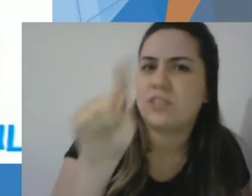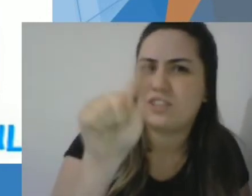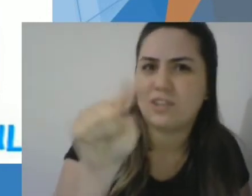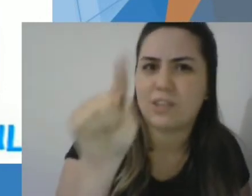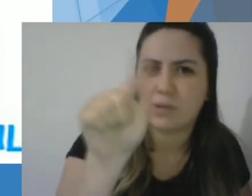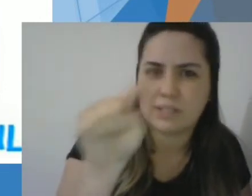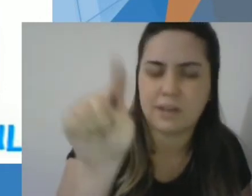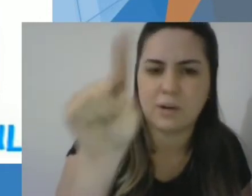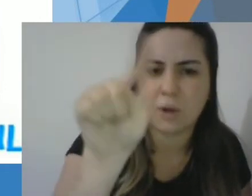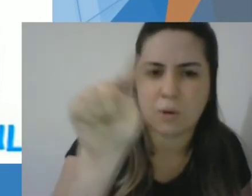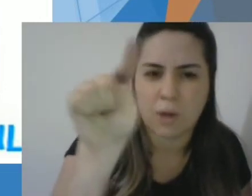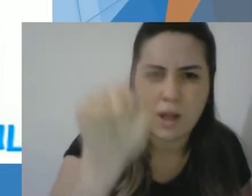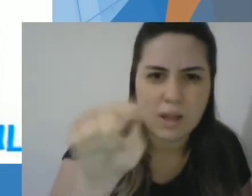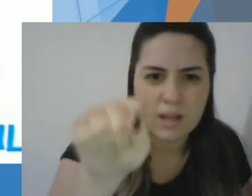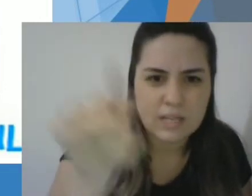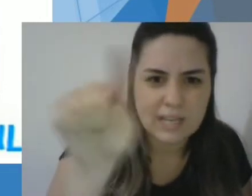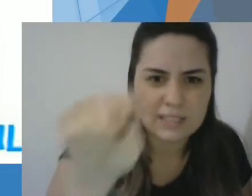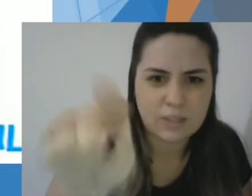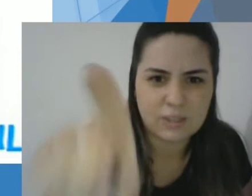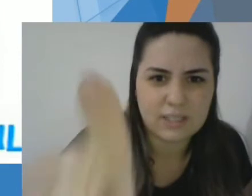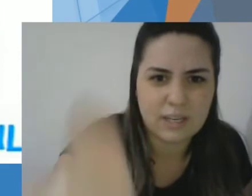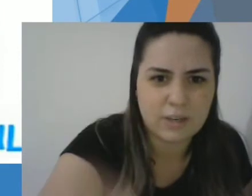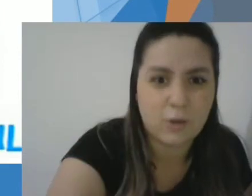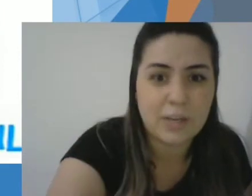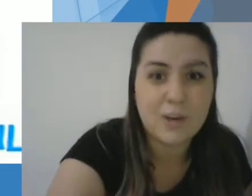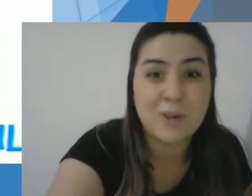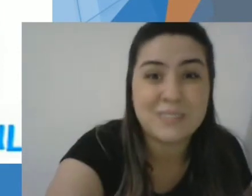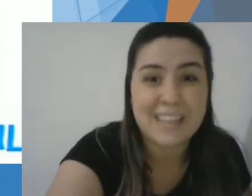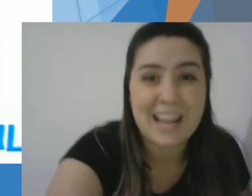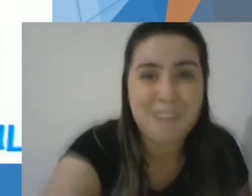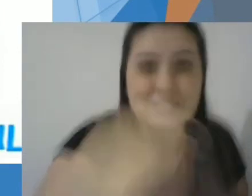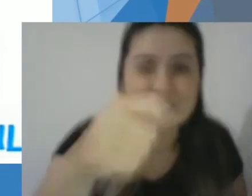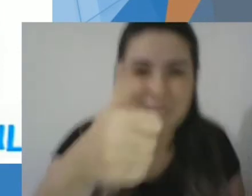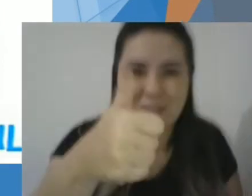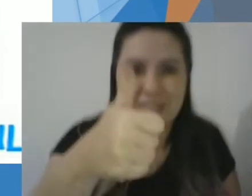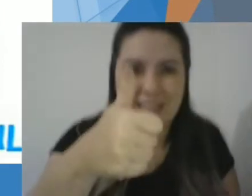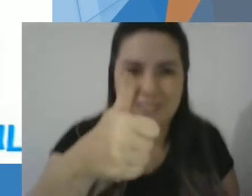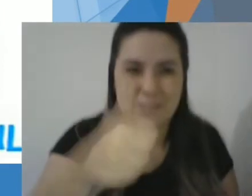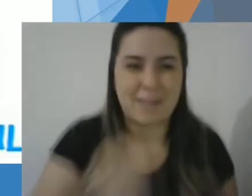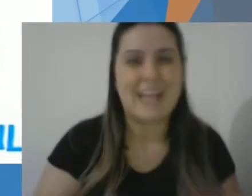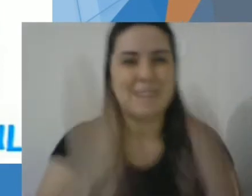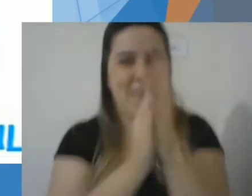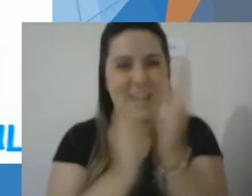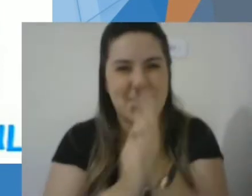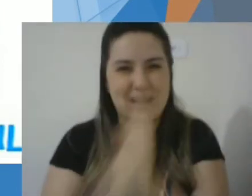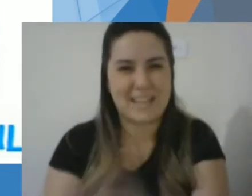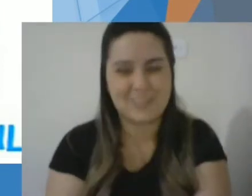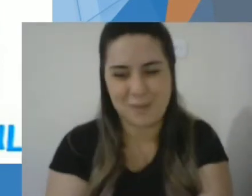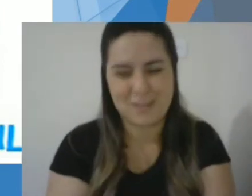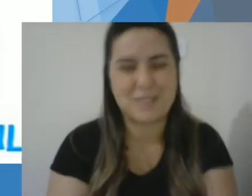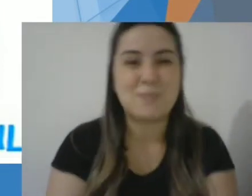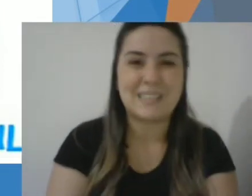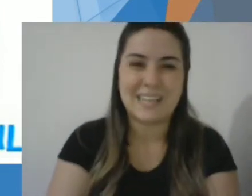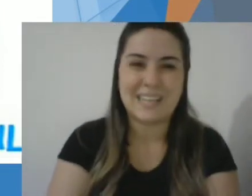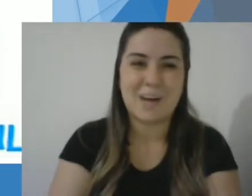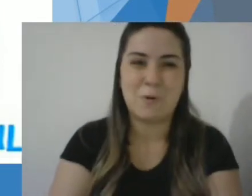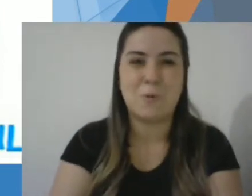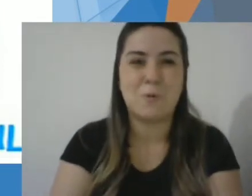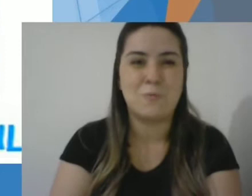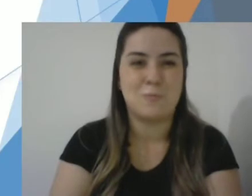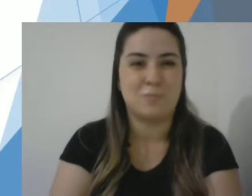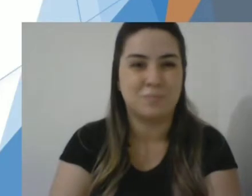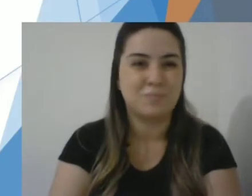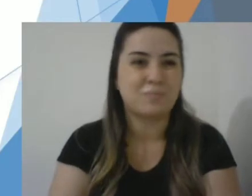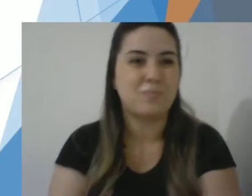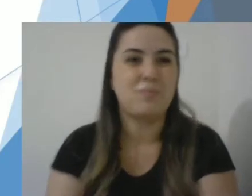nosso dedinho até o círculo? Cadê o círculo? Encontrei! Vocês encontraram também? Parabéns, turminha do Materna